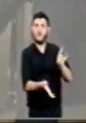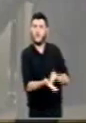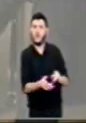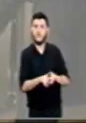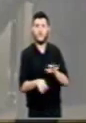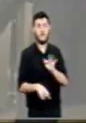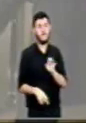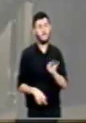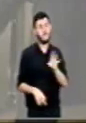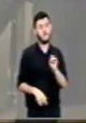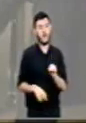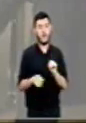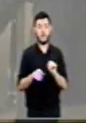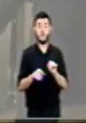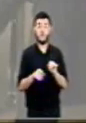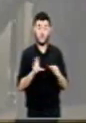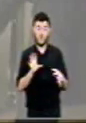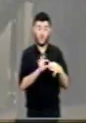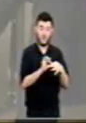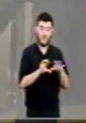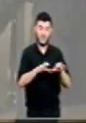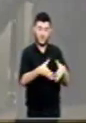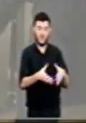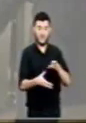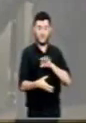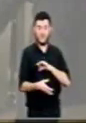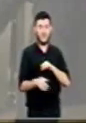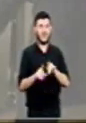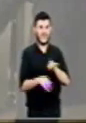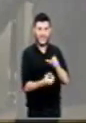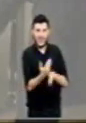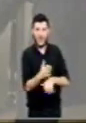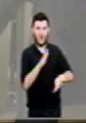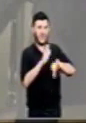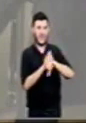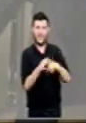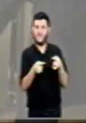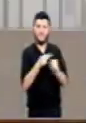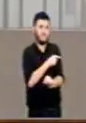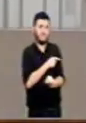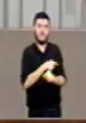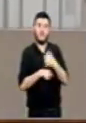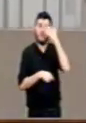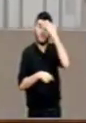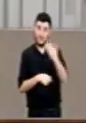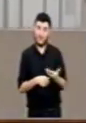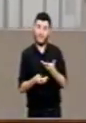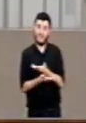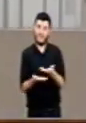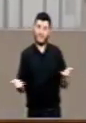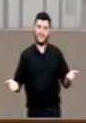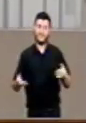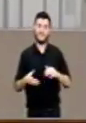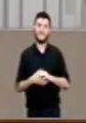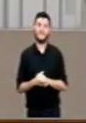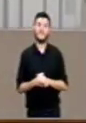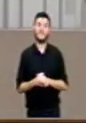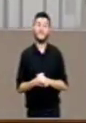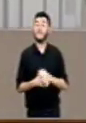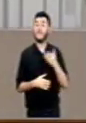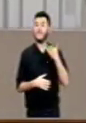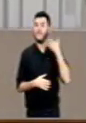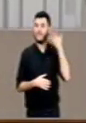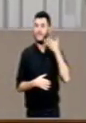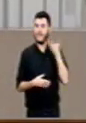esses policiais não constituíram crimes. Obrigada a todos. Passo agora a palavra